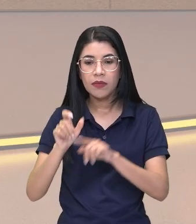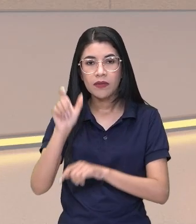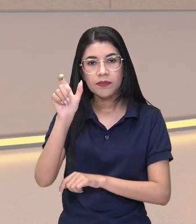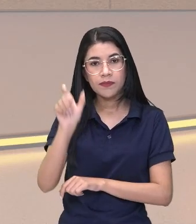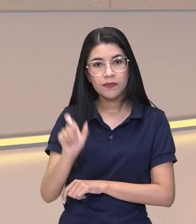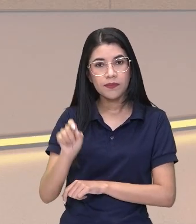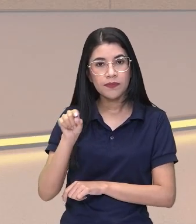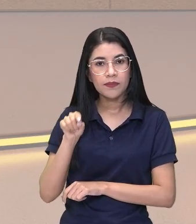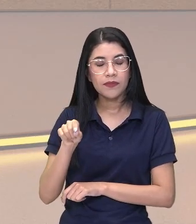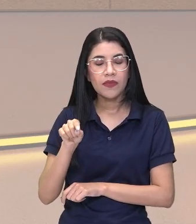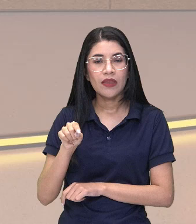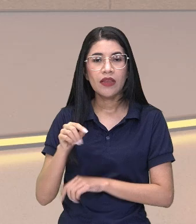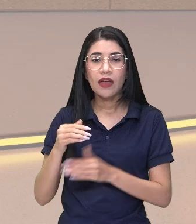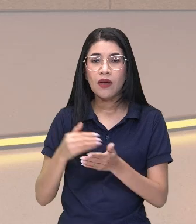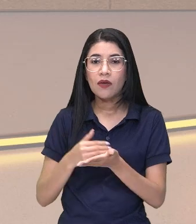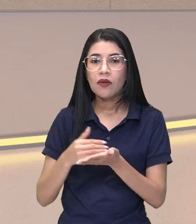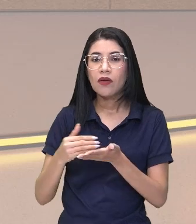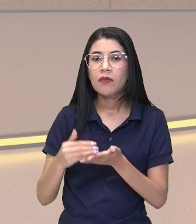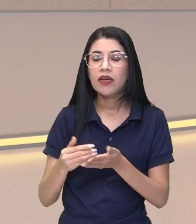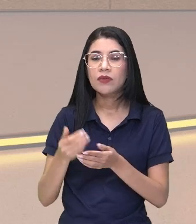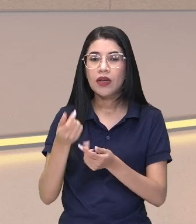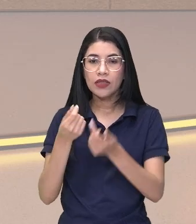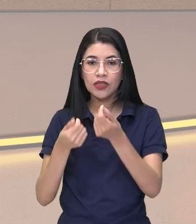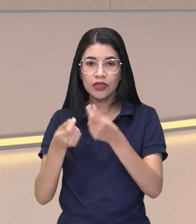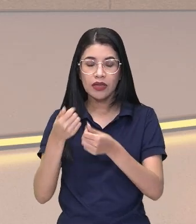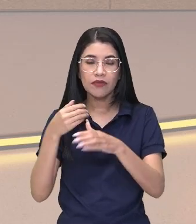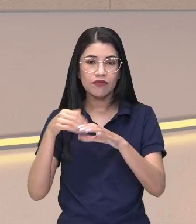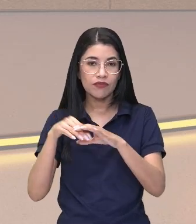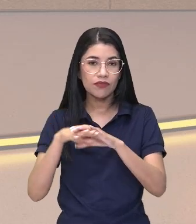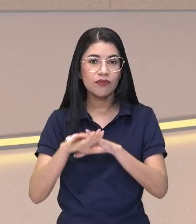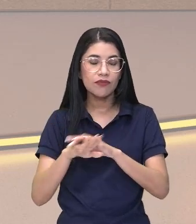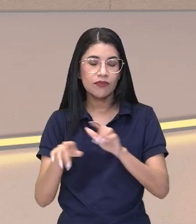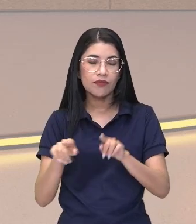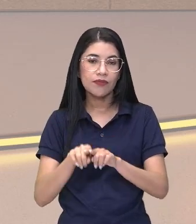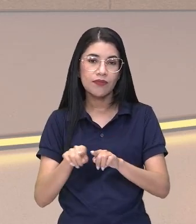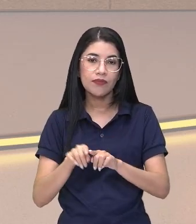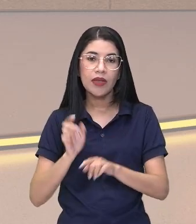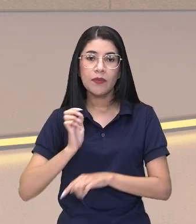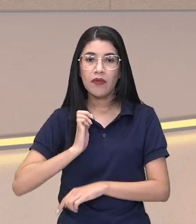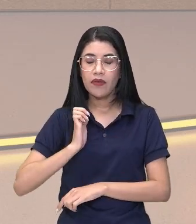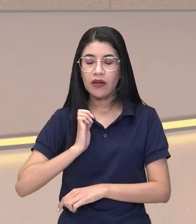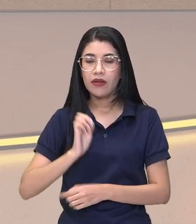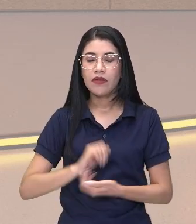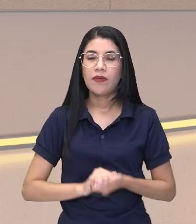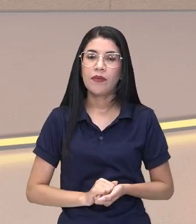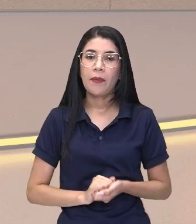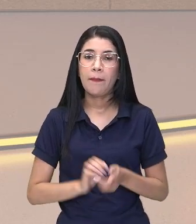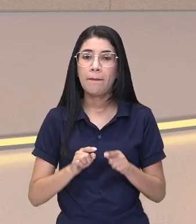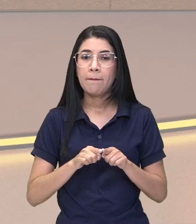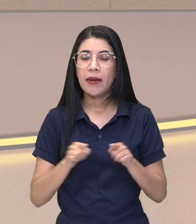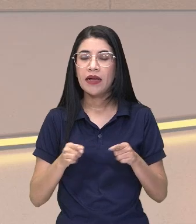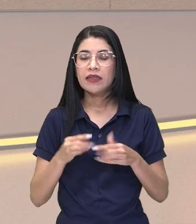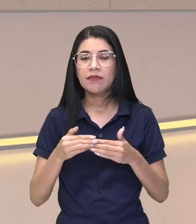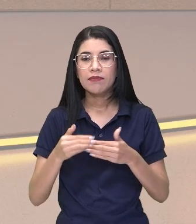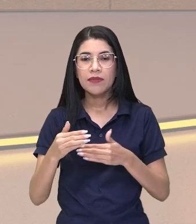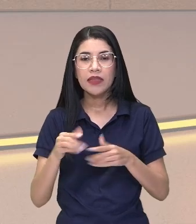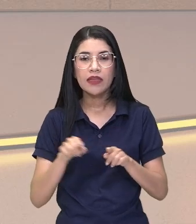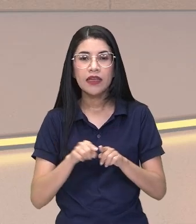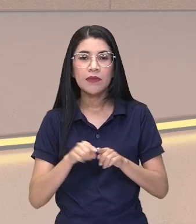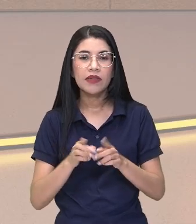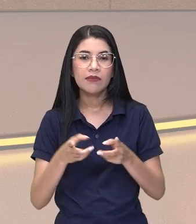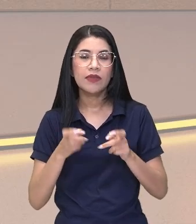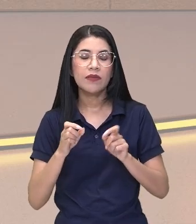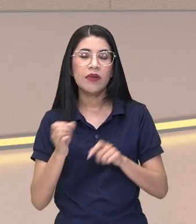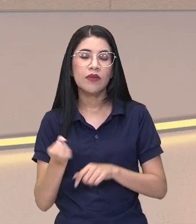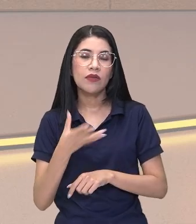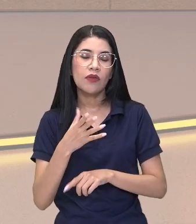quê? Começando a ter dinheiro. E mais, vai chegar um momento que nós vamos ver, inclusive, uma nova classe